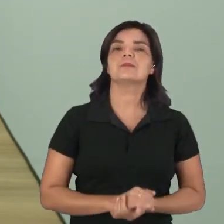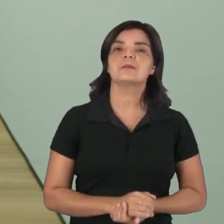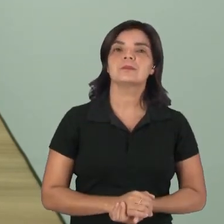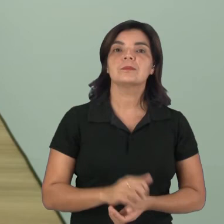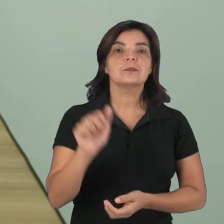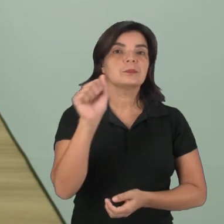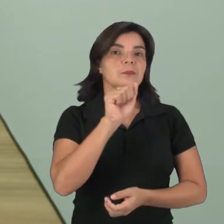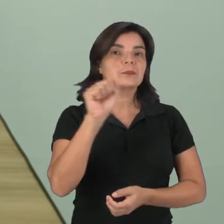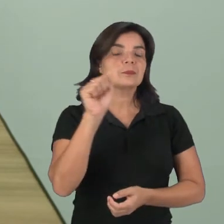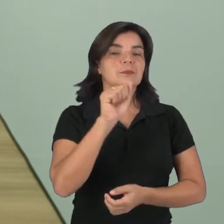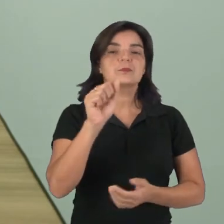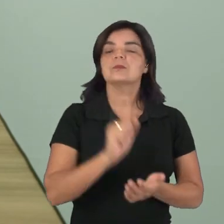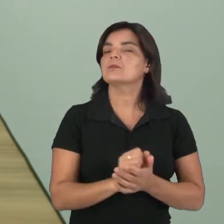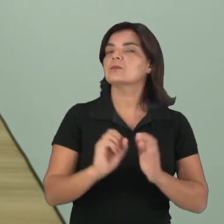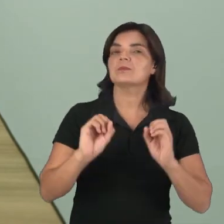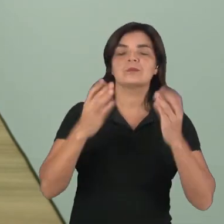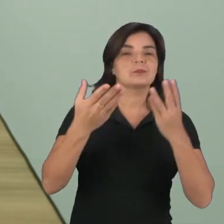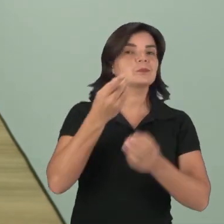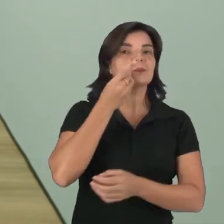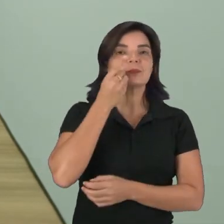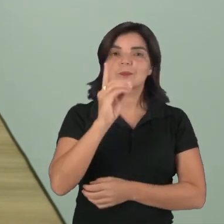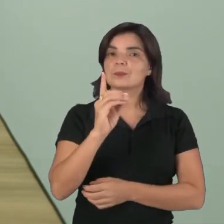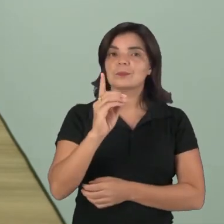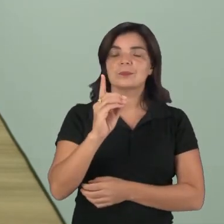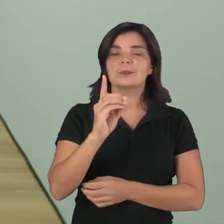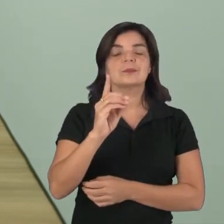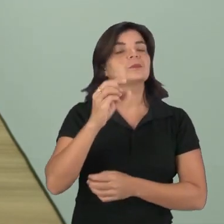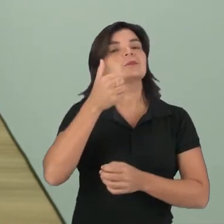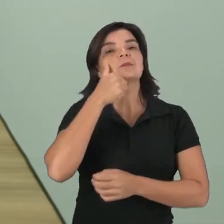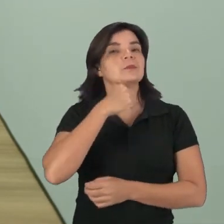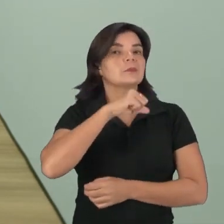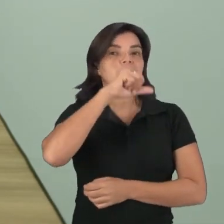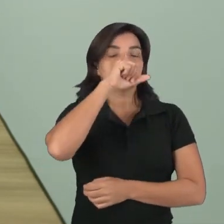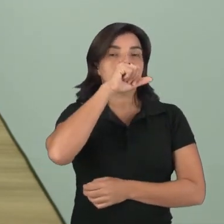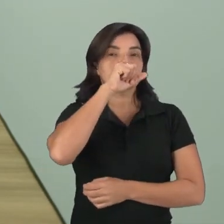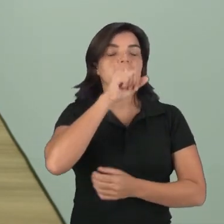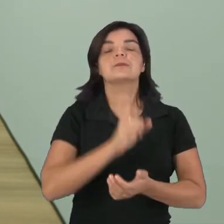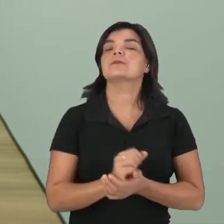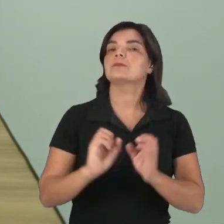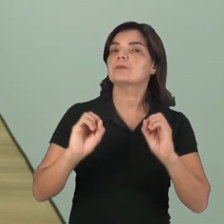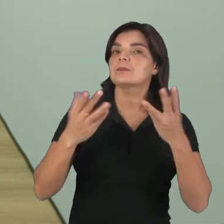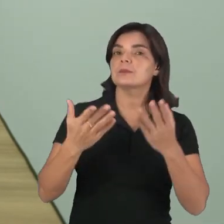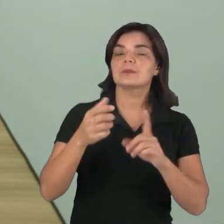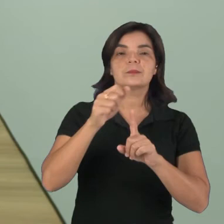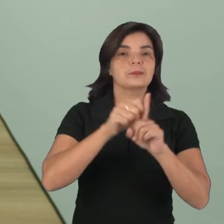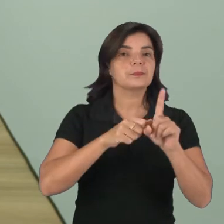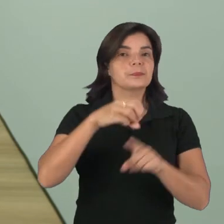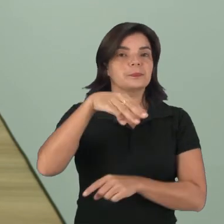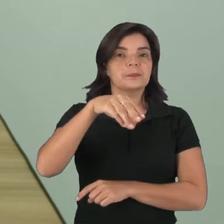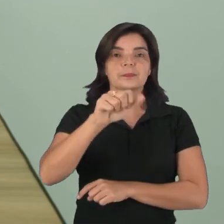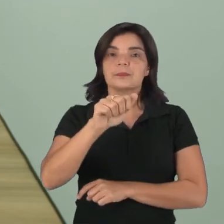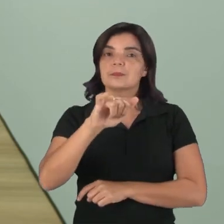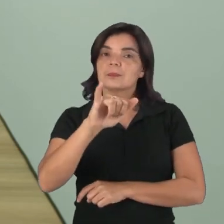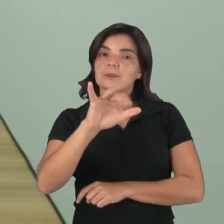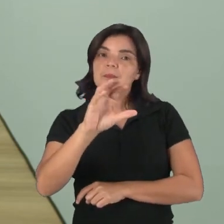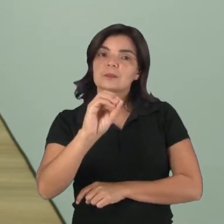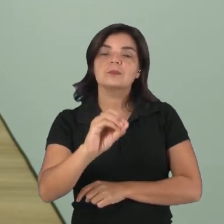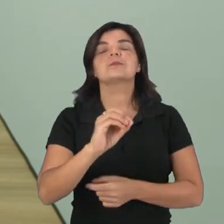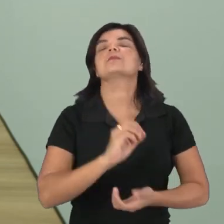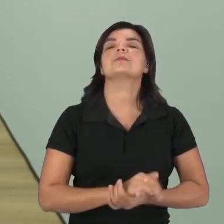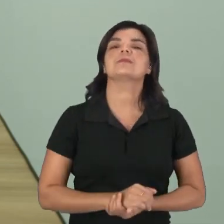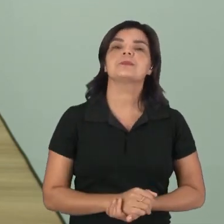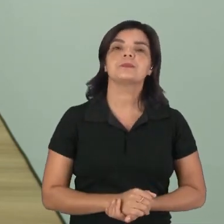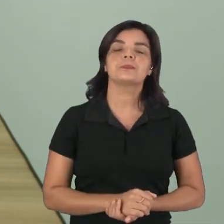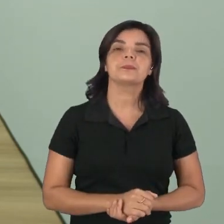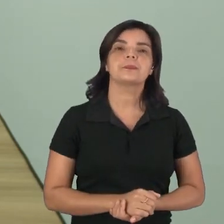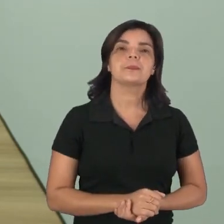em agosto nós não comemoramos o Dia das Mães o dia das mães é comemorado no mês de maio